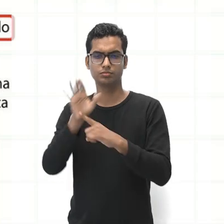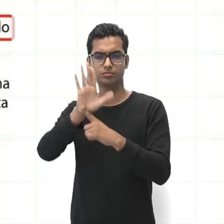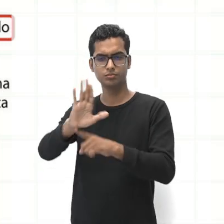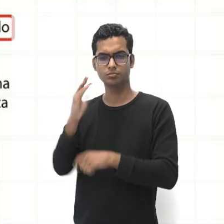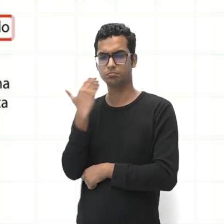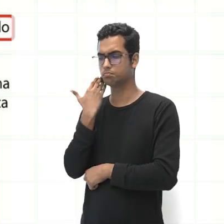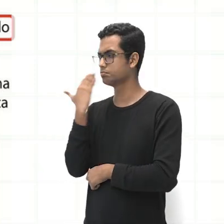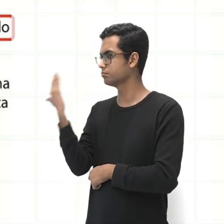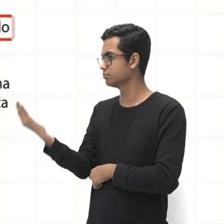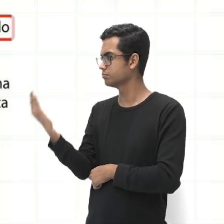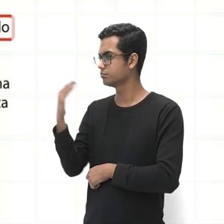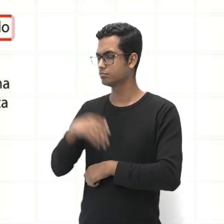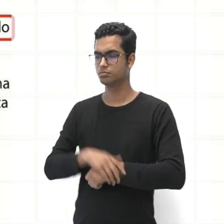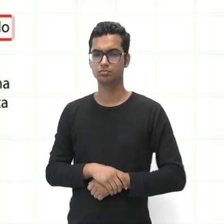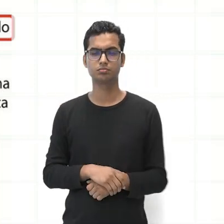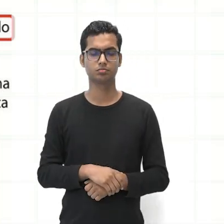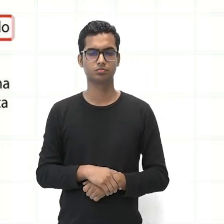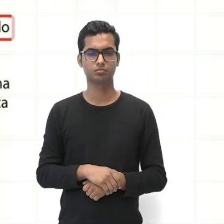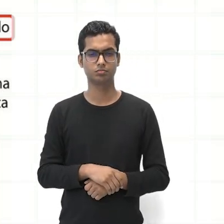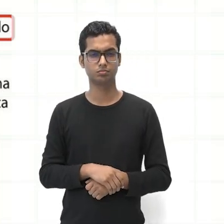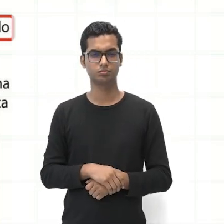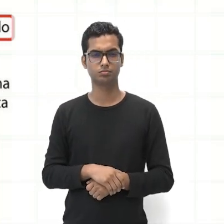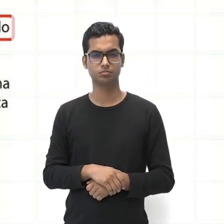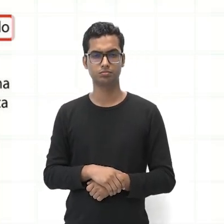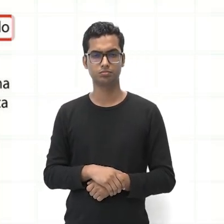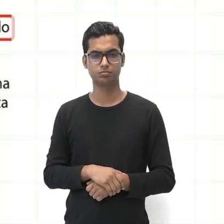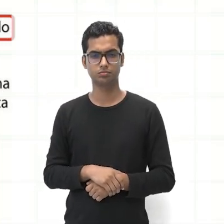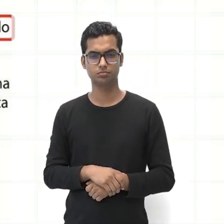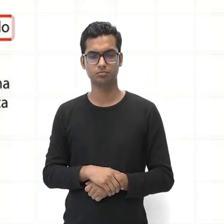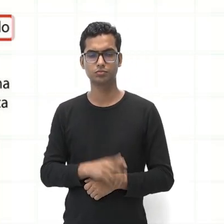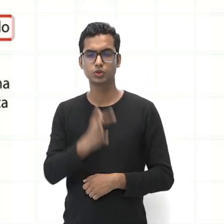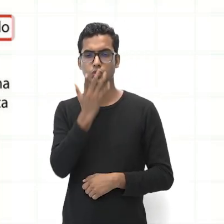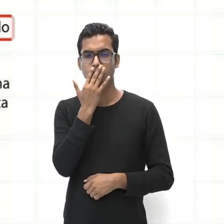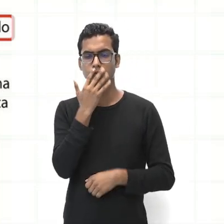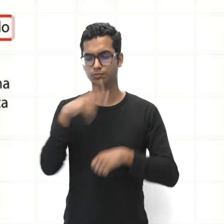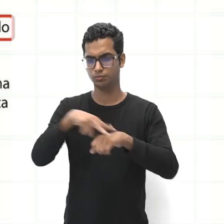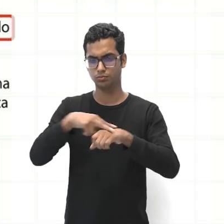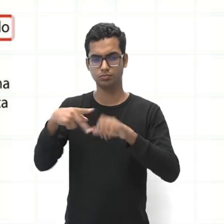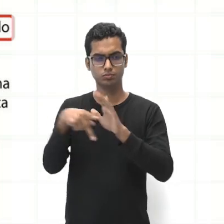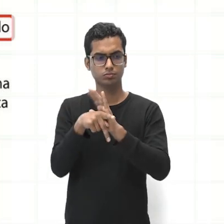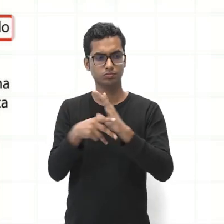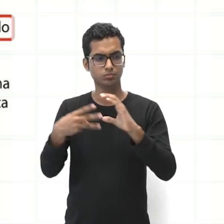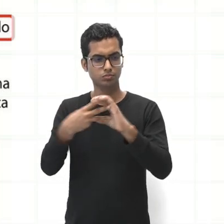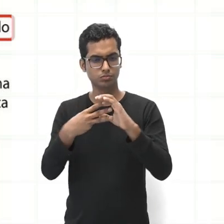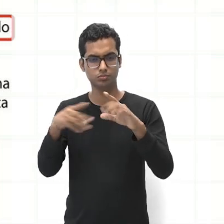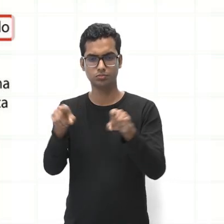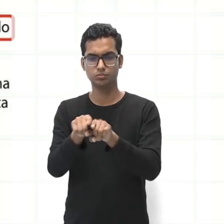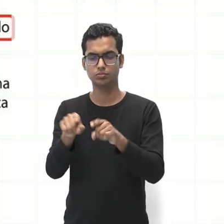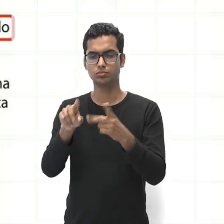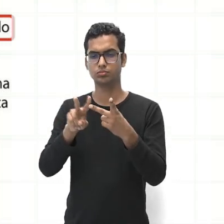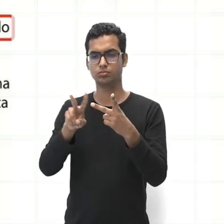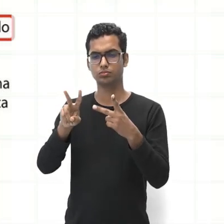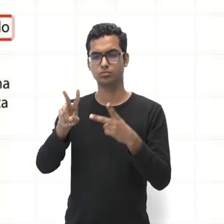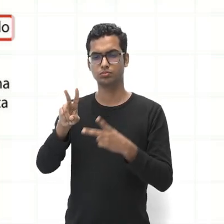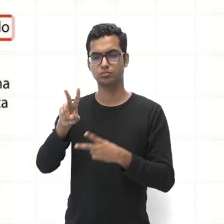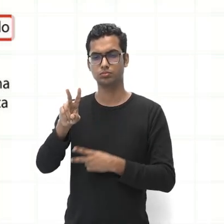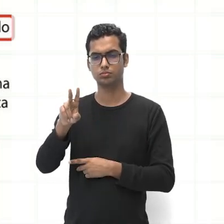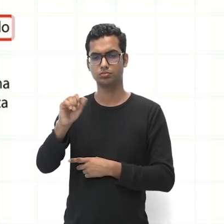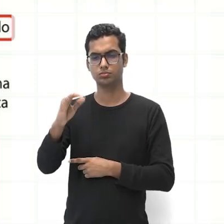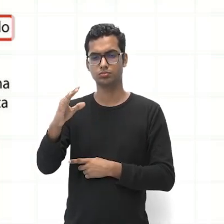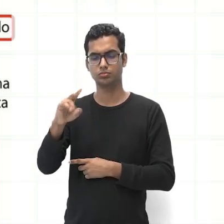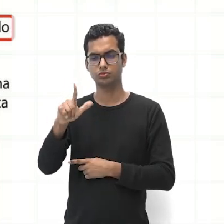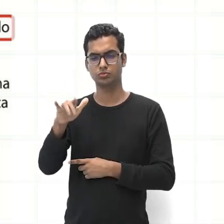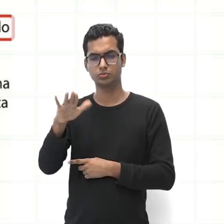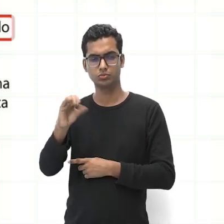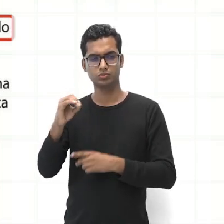apresenta a clorofila, que dá a coloração verde para as células, o vacúolo, que faz a reserva ali